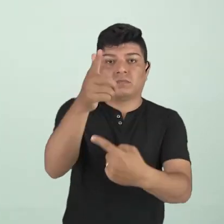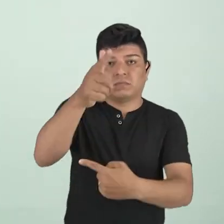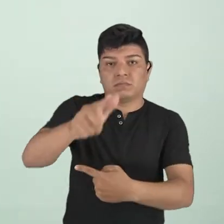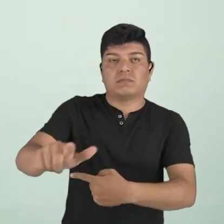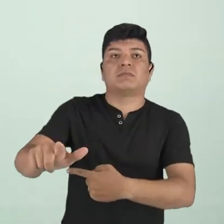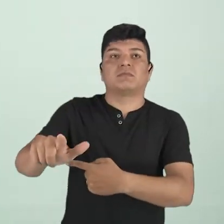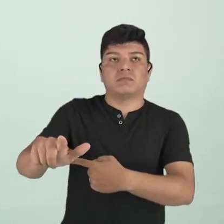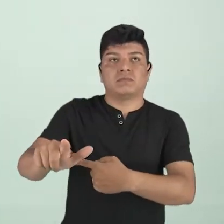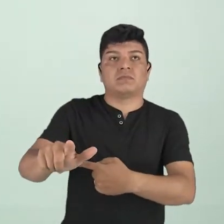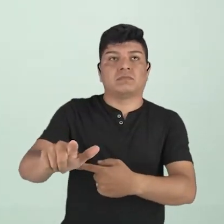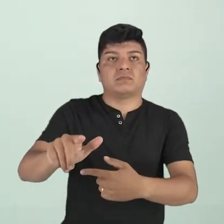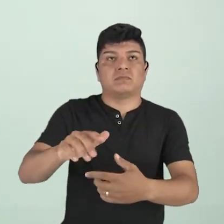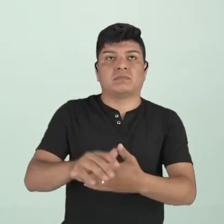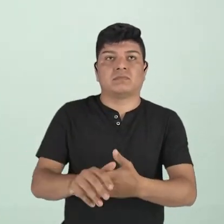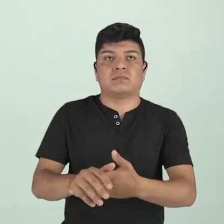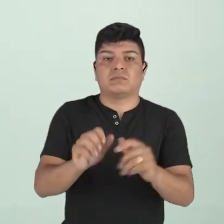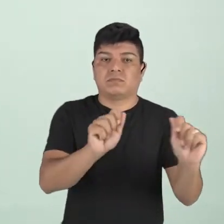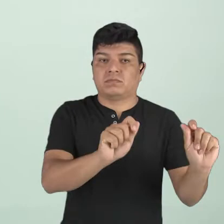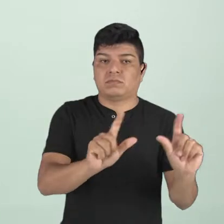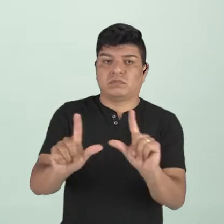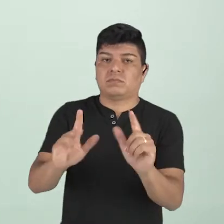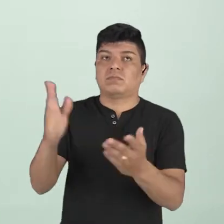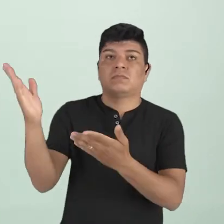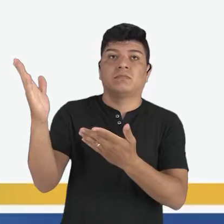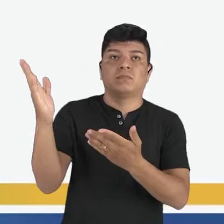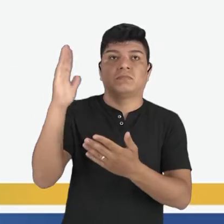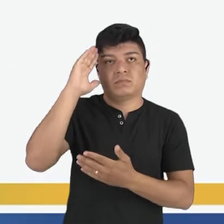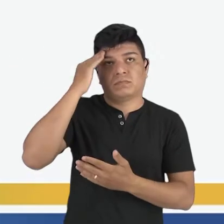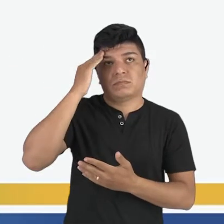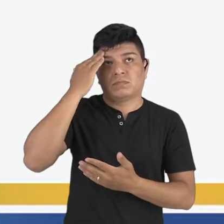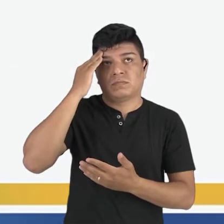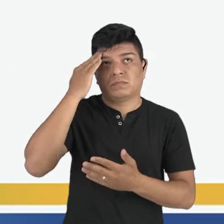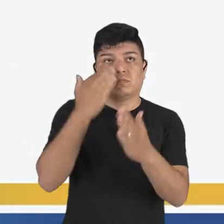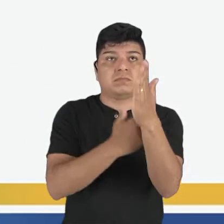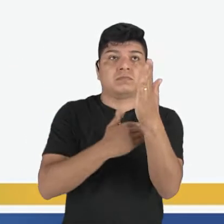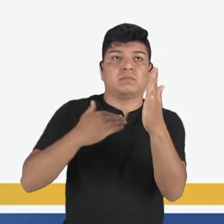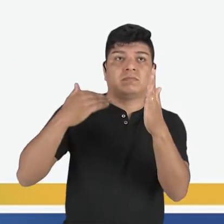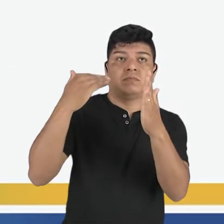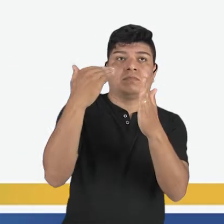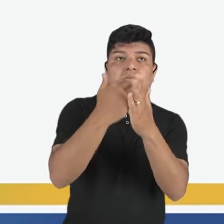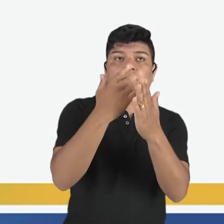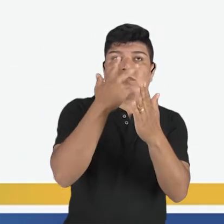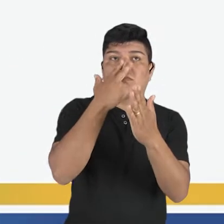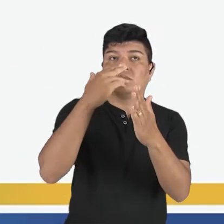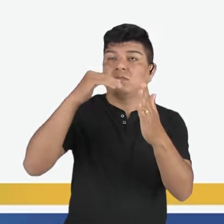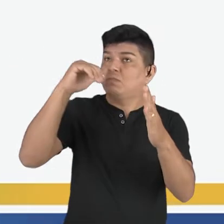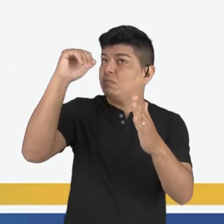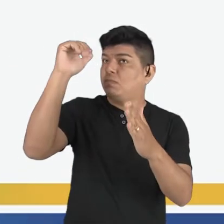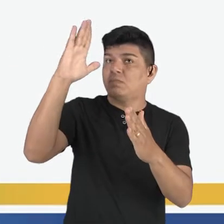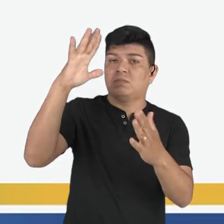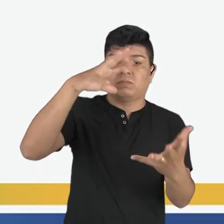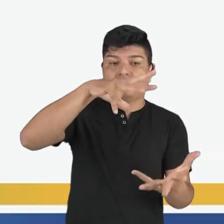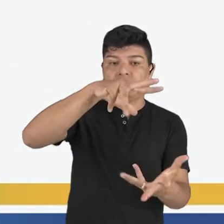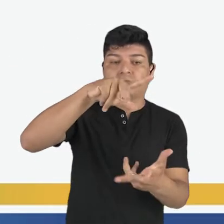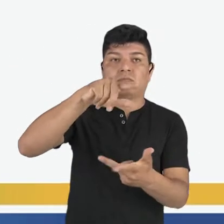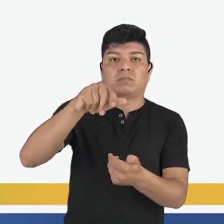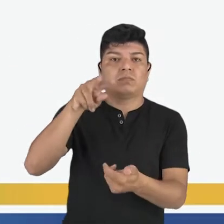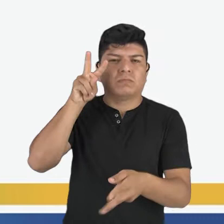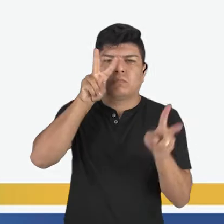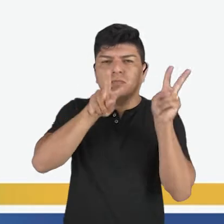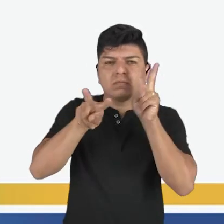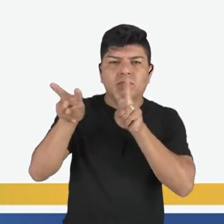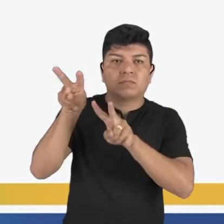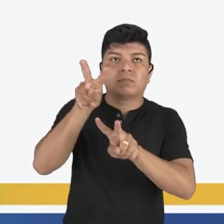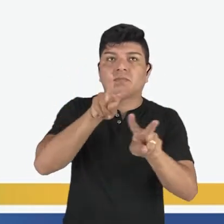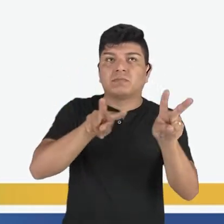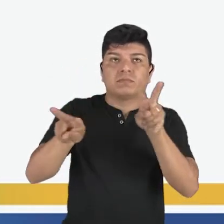novo esse slide para você entender. Transcendente é aquilo que está para além do mundo físico. É